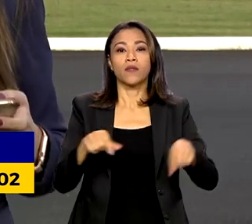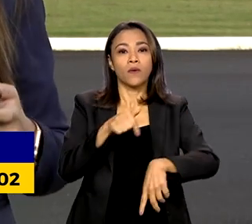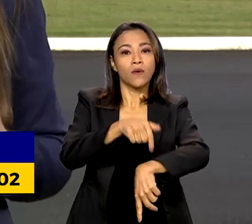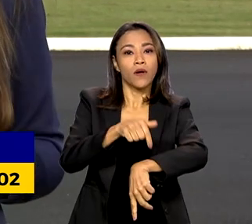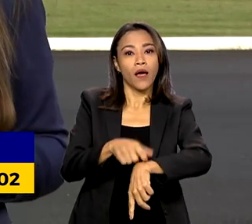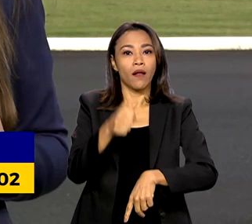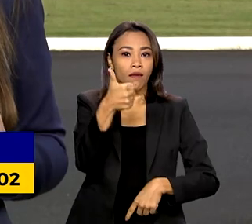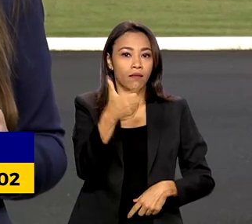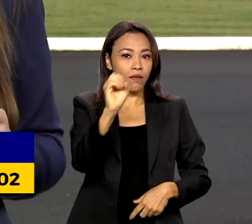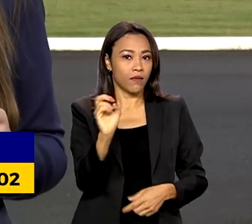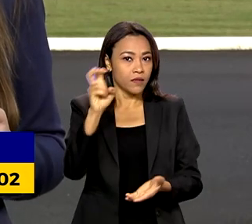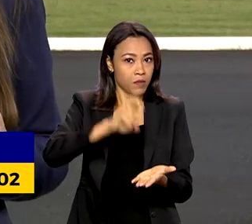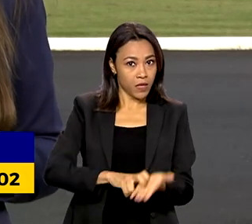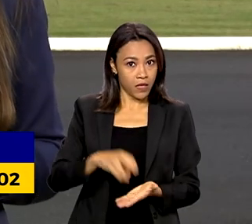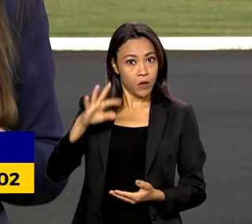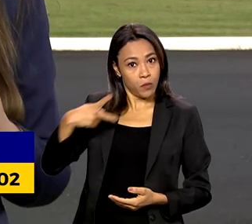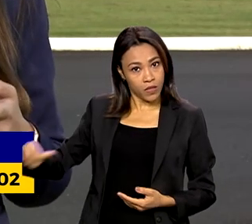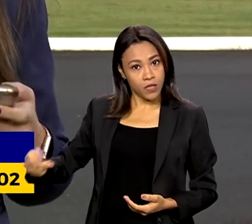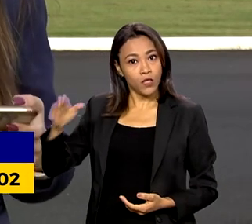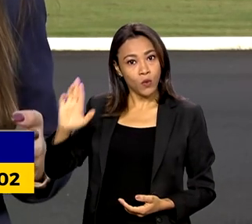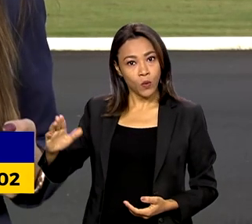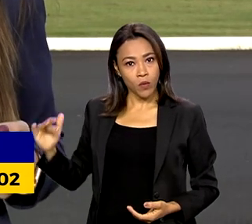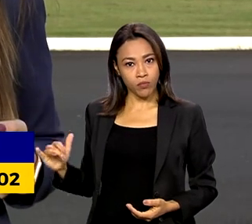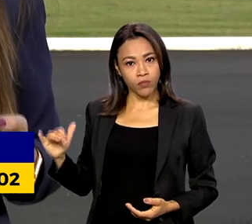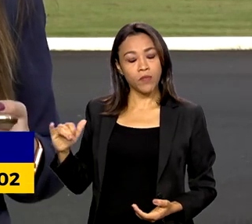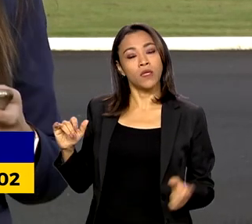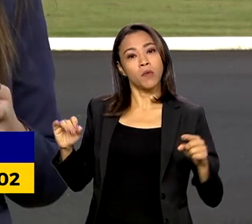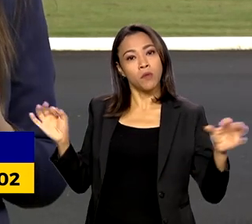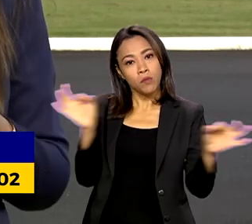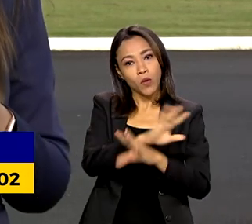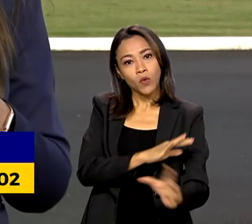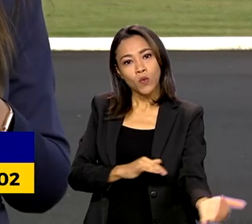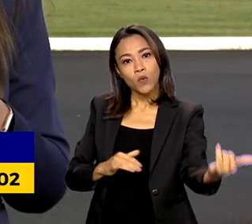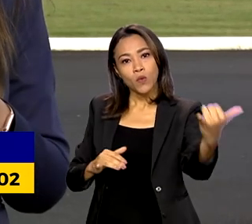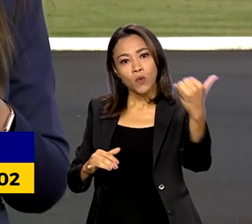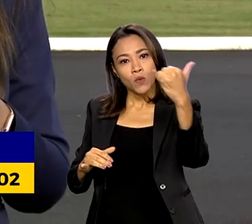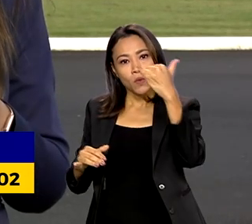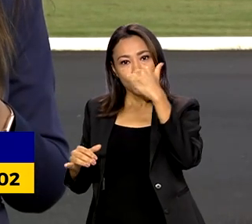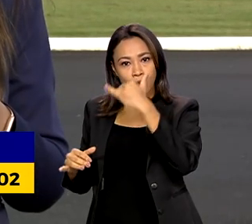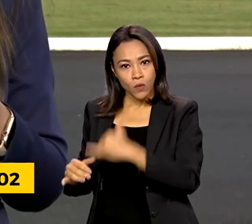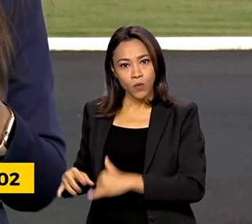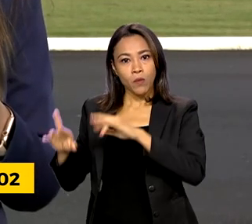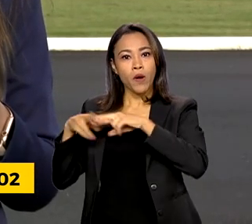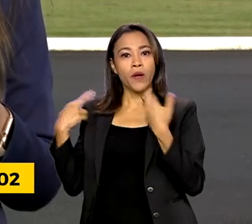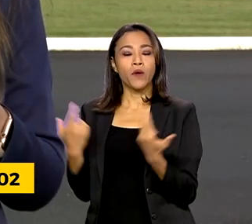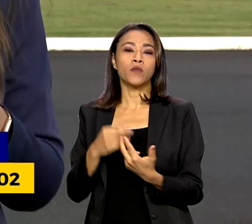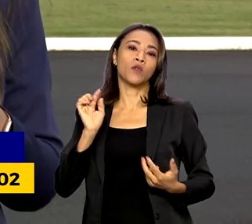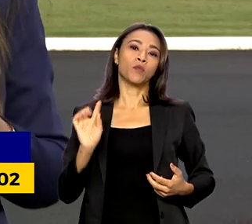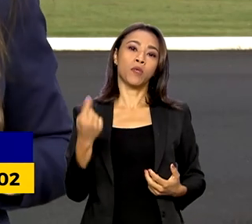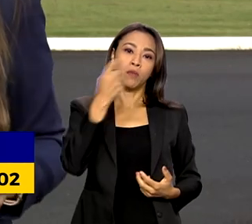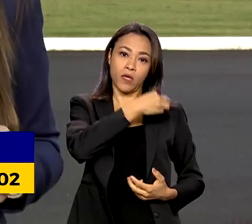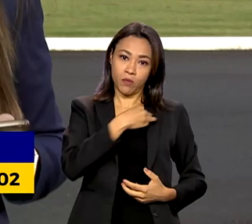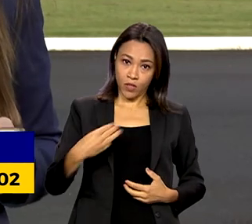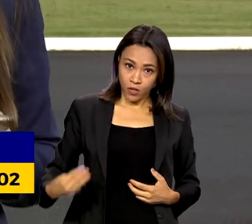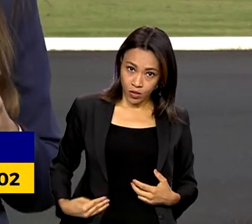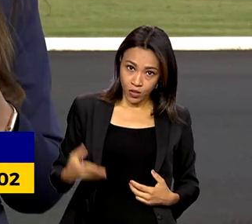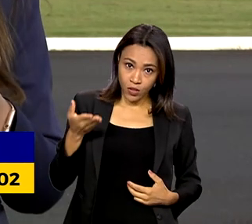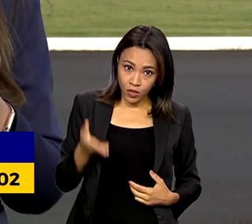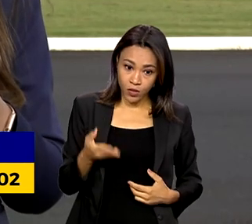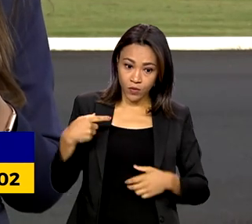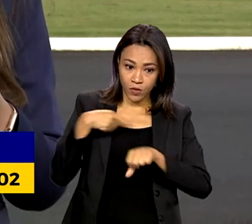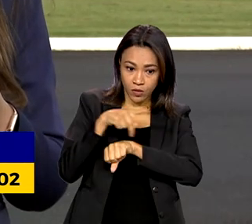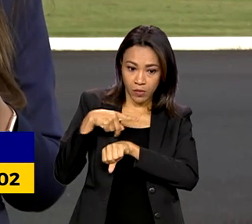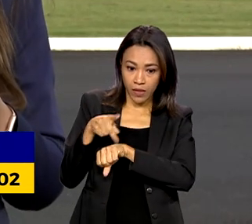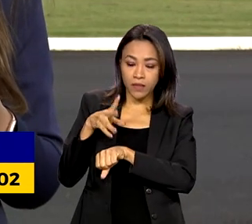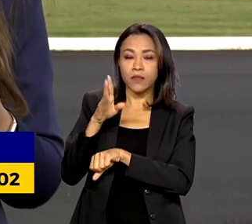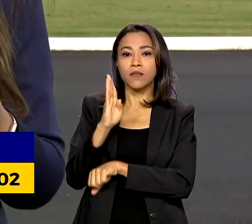manhã. Logo depois, o presidente Lula embarca de volta a Brasília para uma reunião com o primeiro-ministro dos Países Baixos, Mark